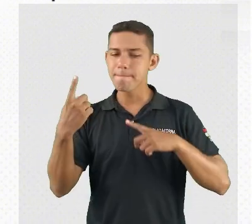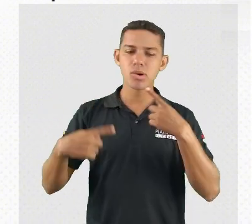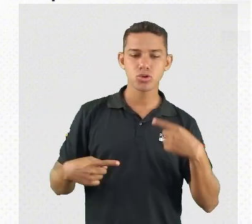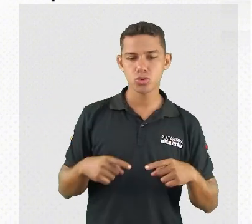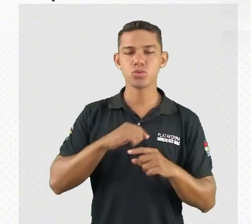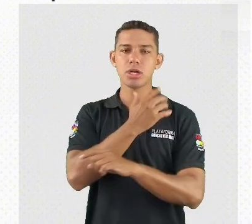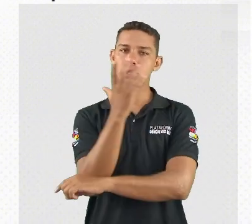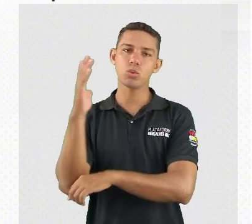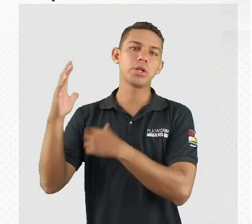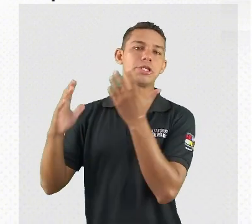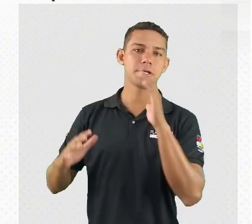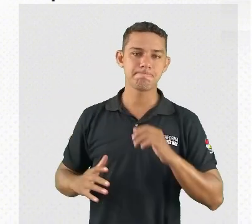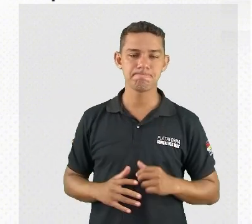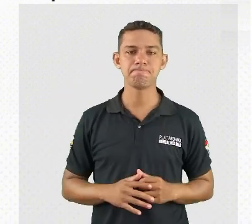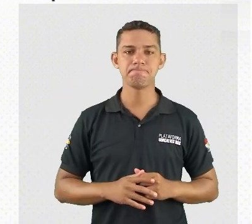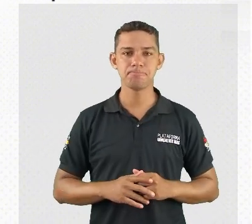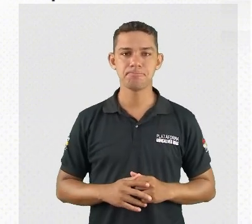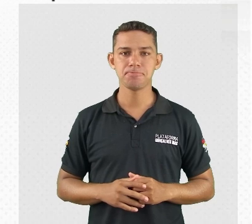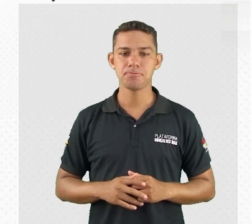natureza.